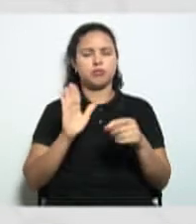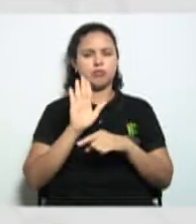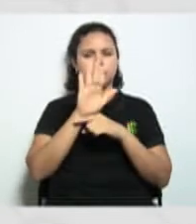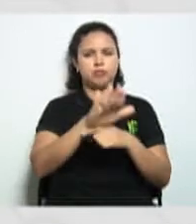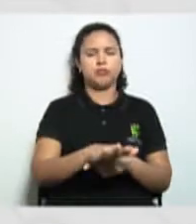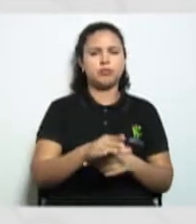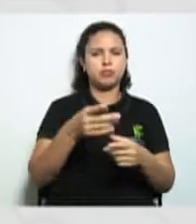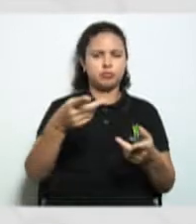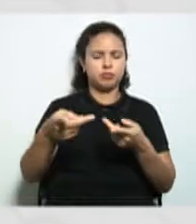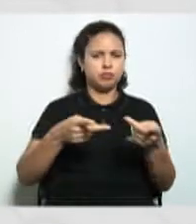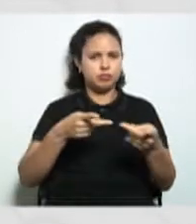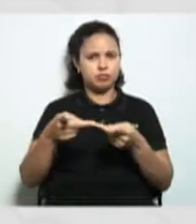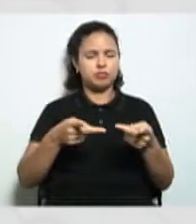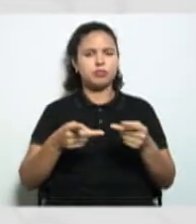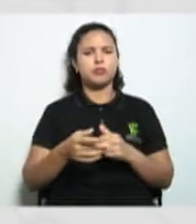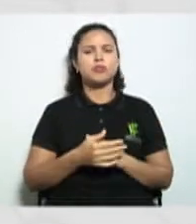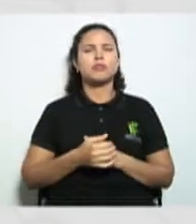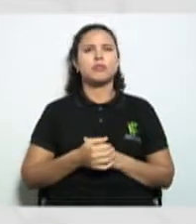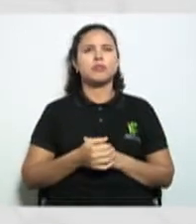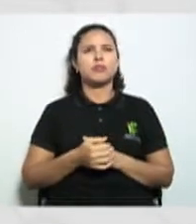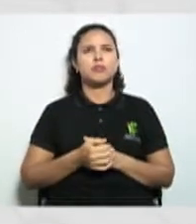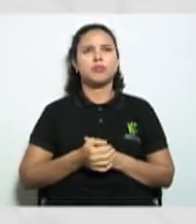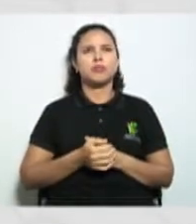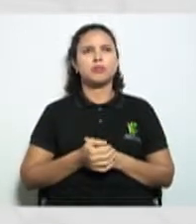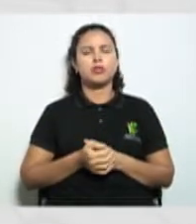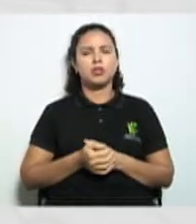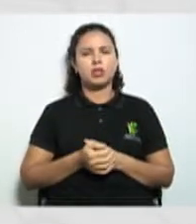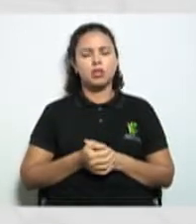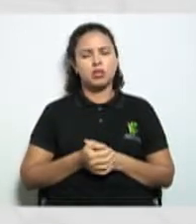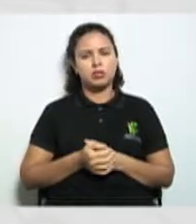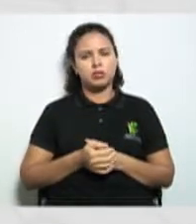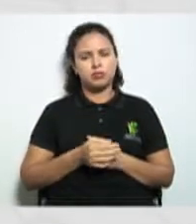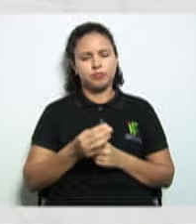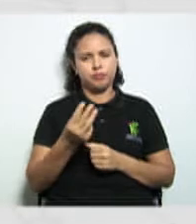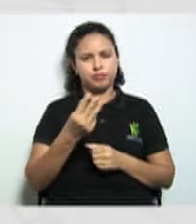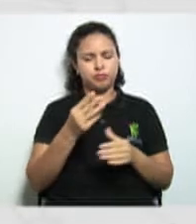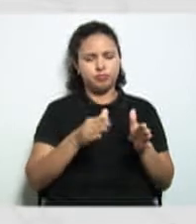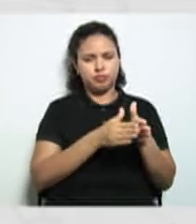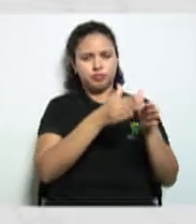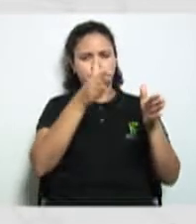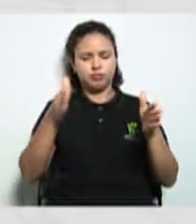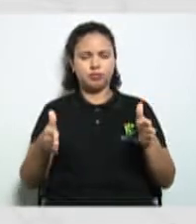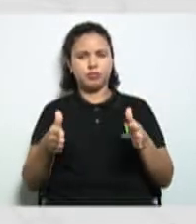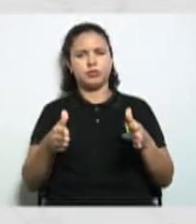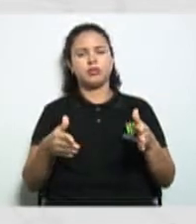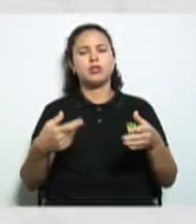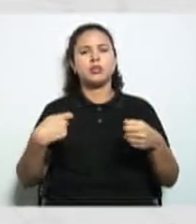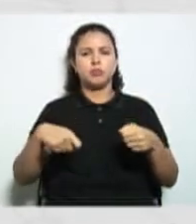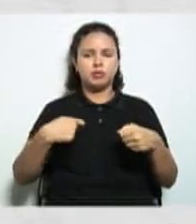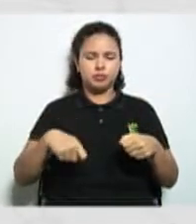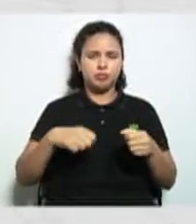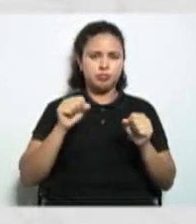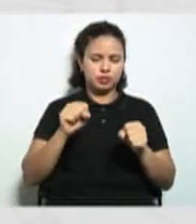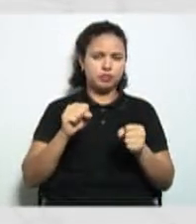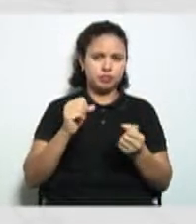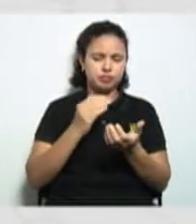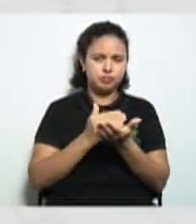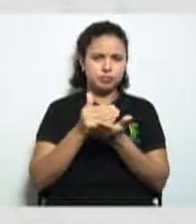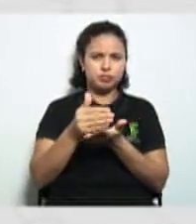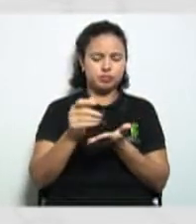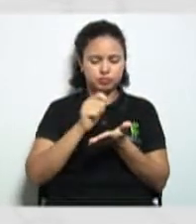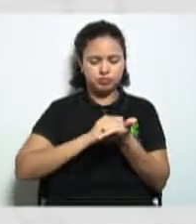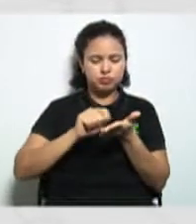meu projeto. E aí, depois que eu tiver isso, eu já posso começar, então, a rascunhar